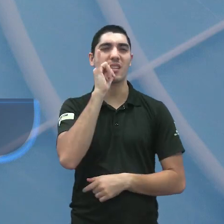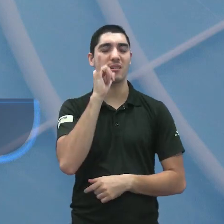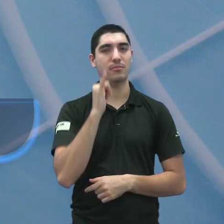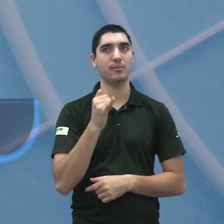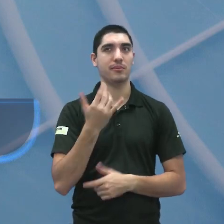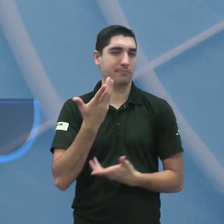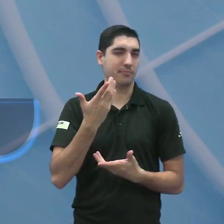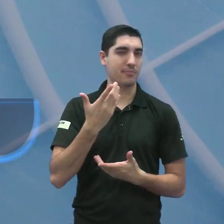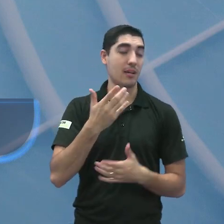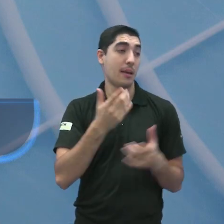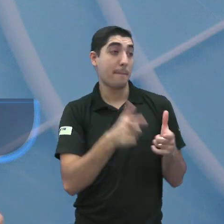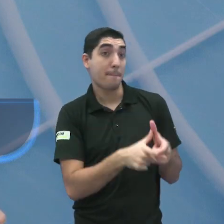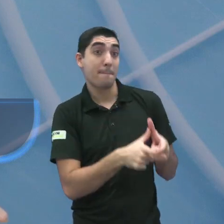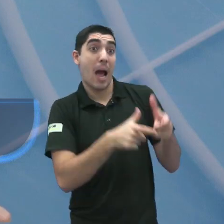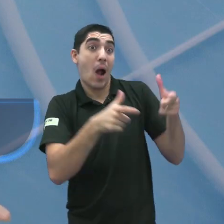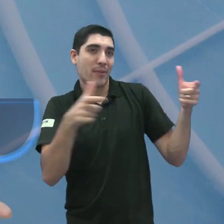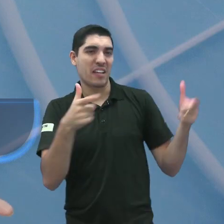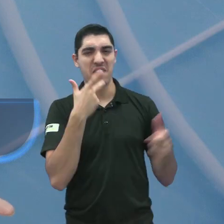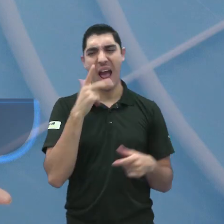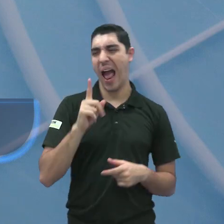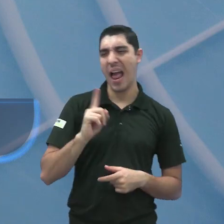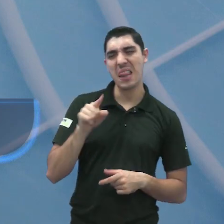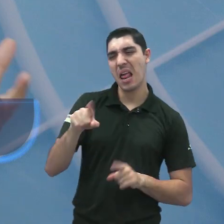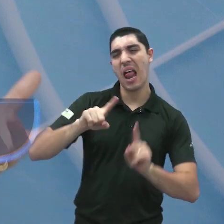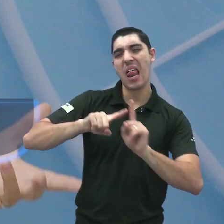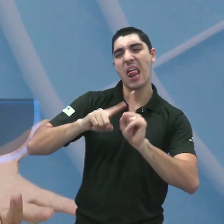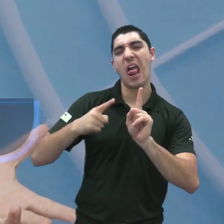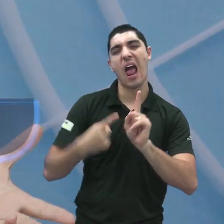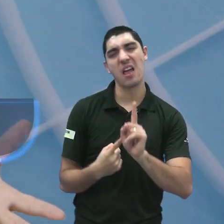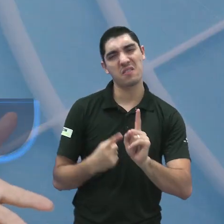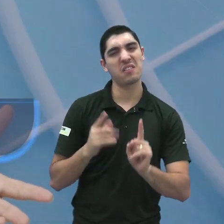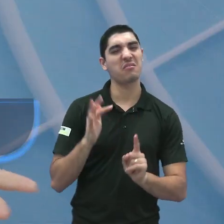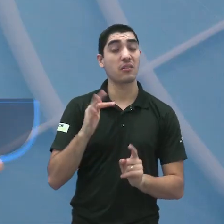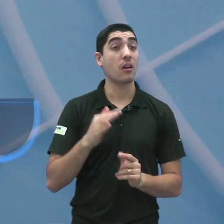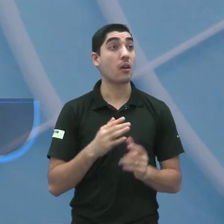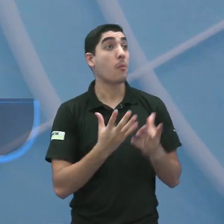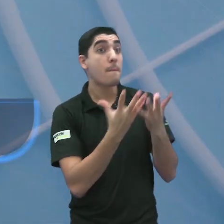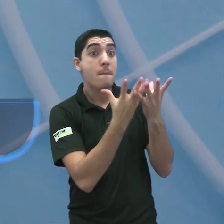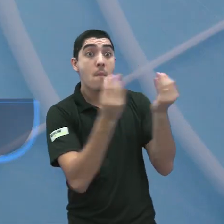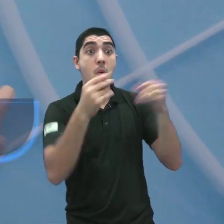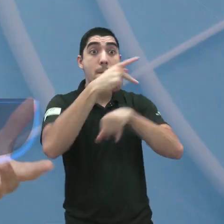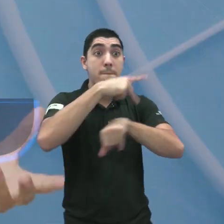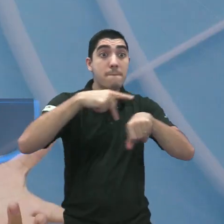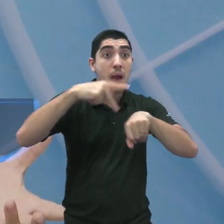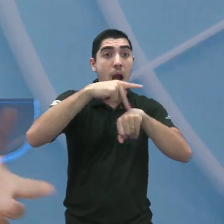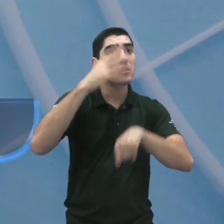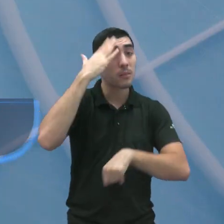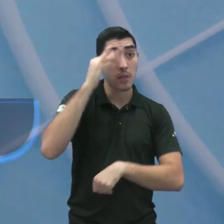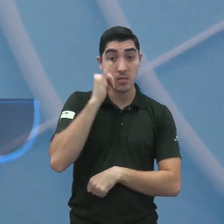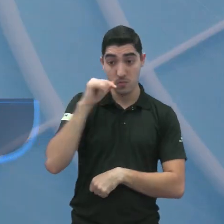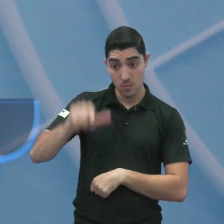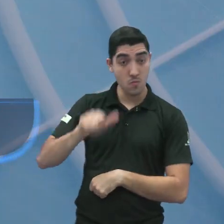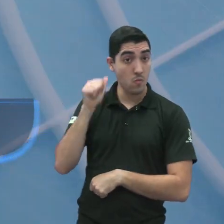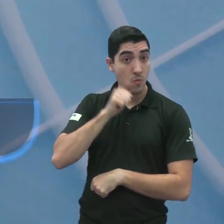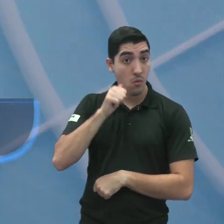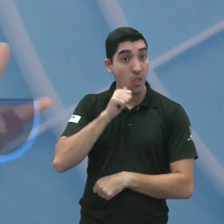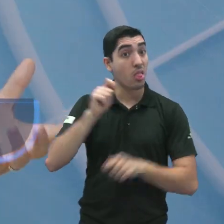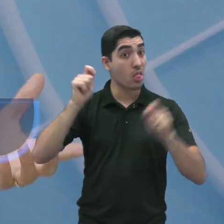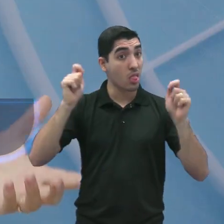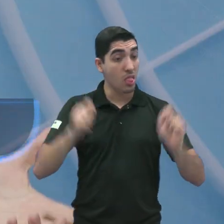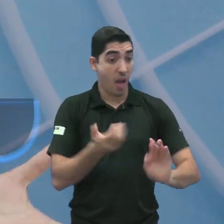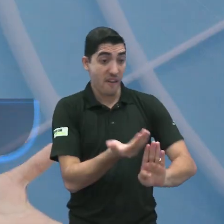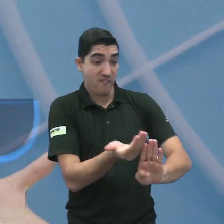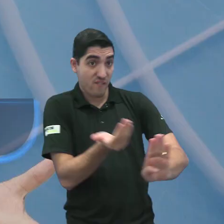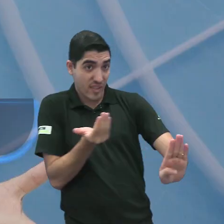da maternidade, que é algo que em países desenvolvidos é uma coisa reconhecida e as mulheres têm 2